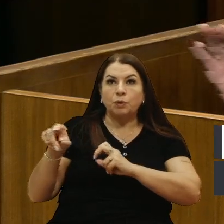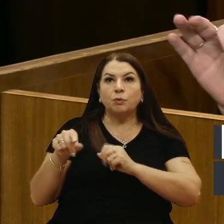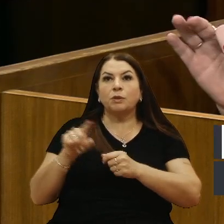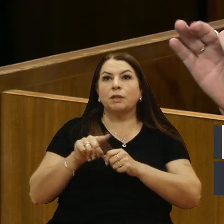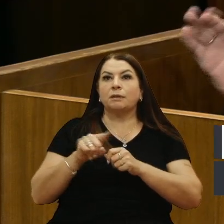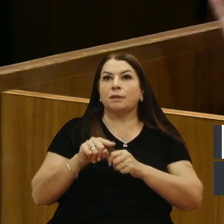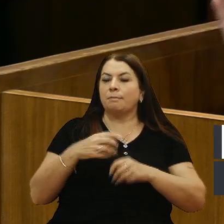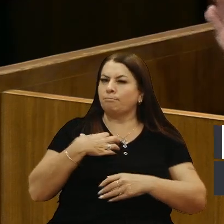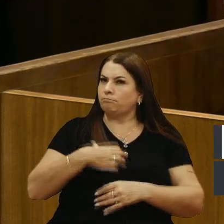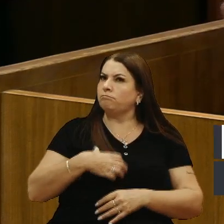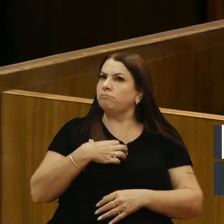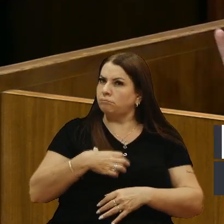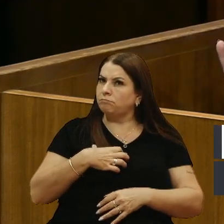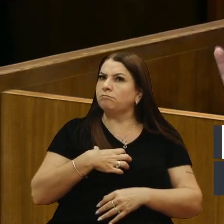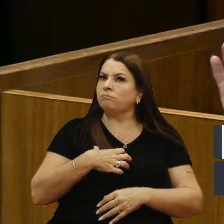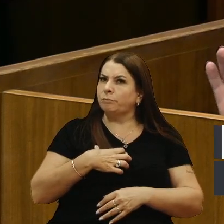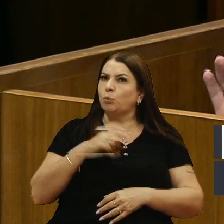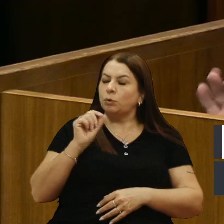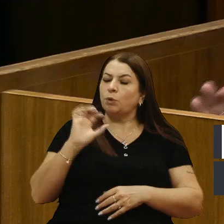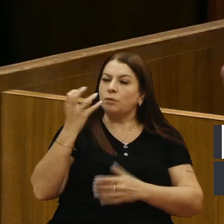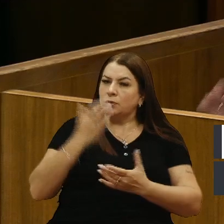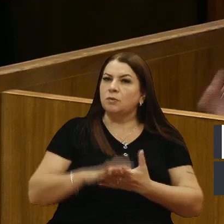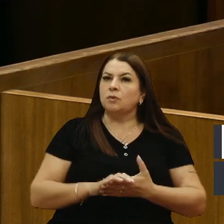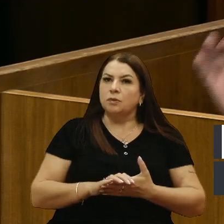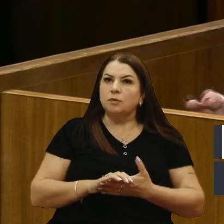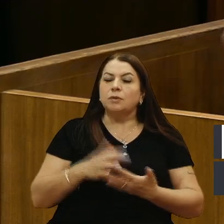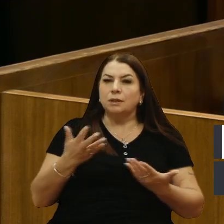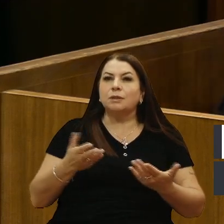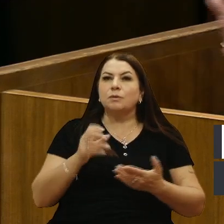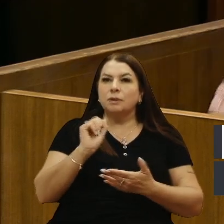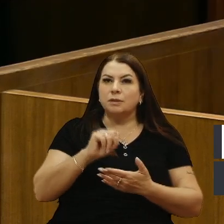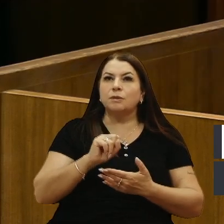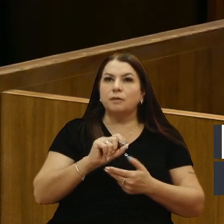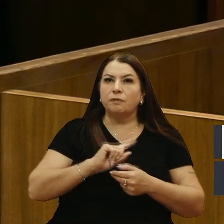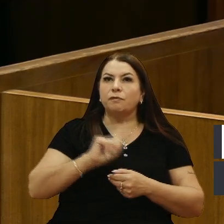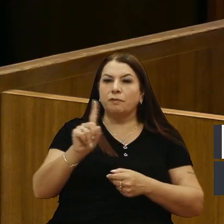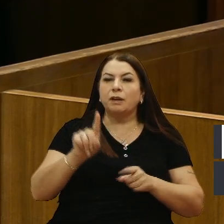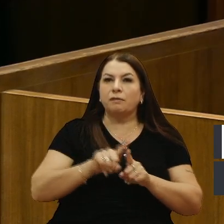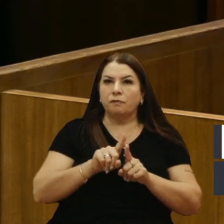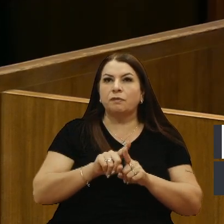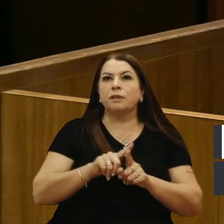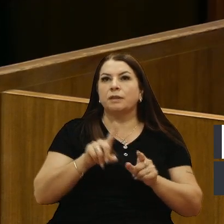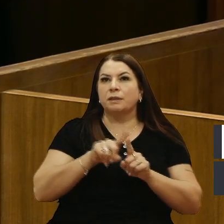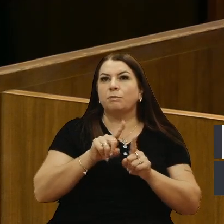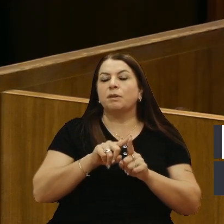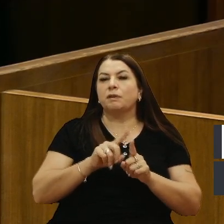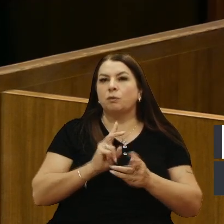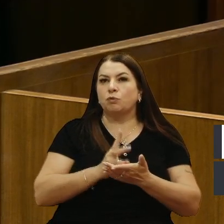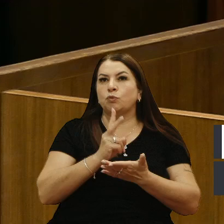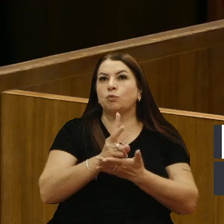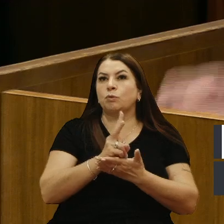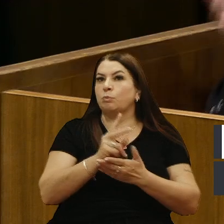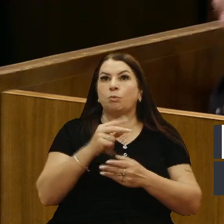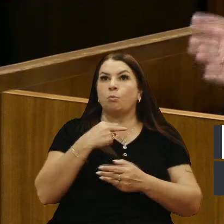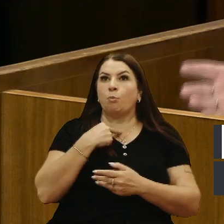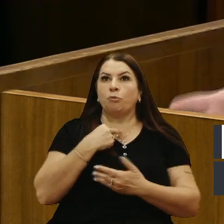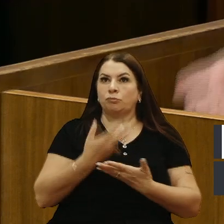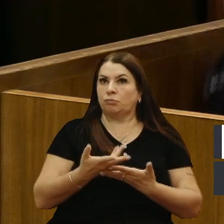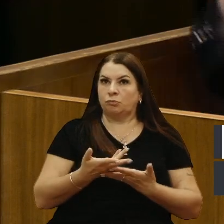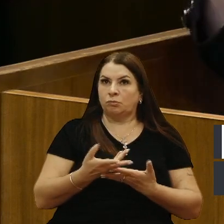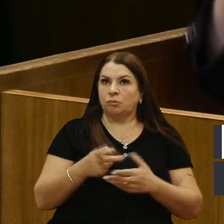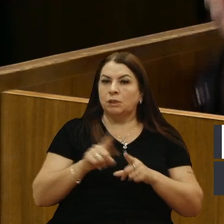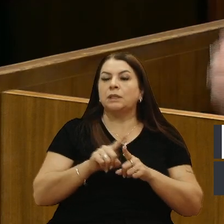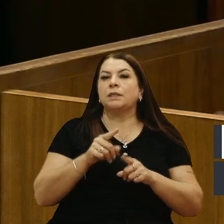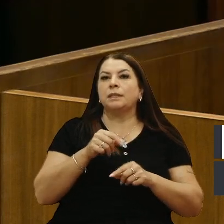está indignado com o que está acontecendo. Então, sim, a gente vai levar e a gente vai levar adiante porque não pode. E a gente